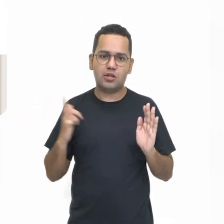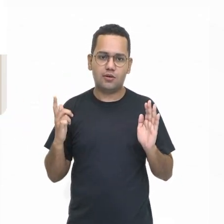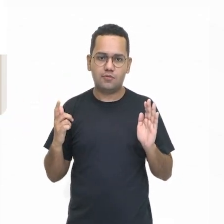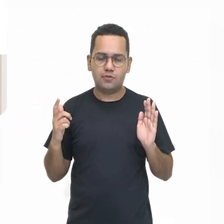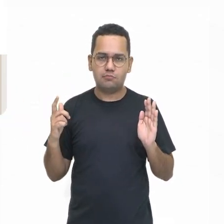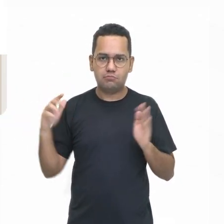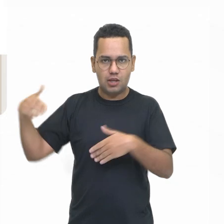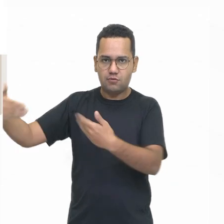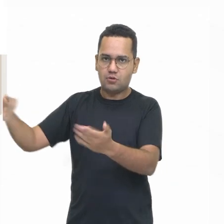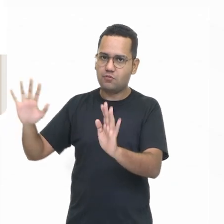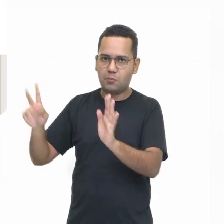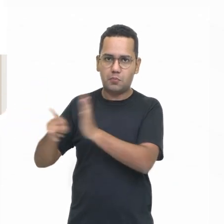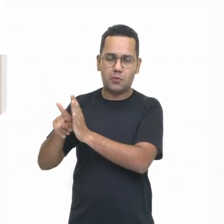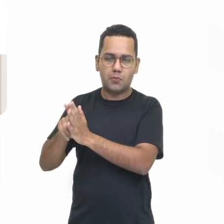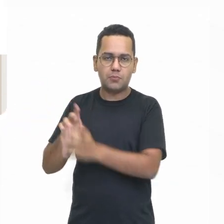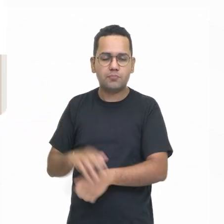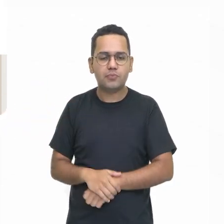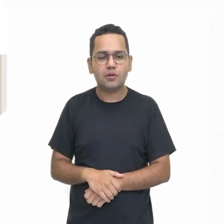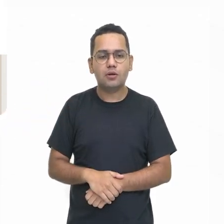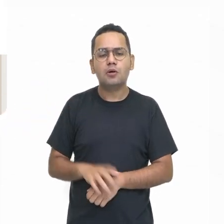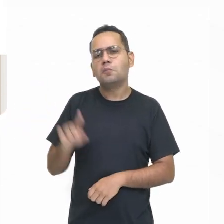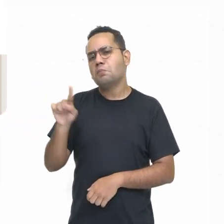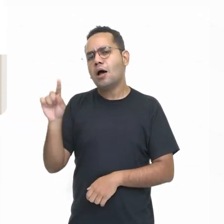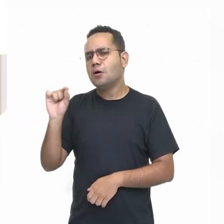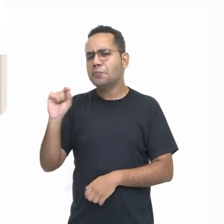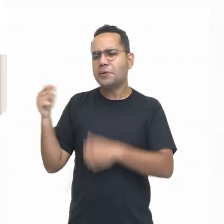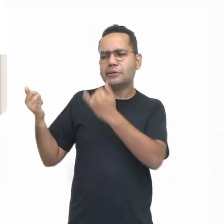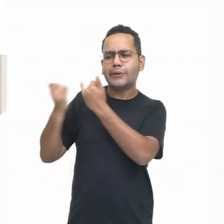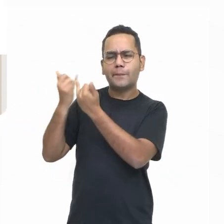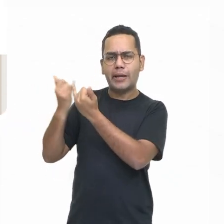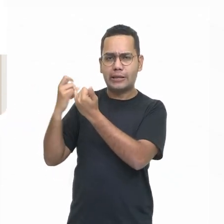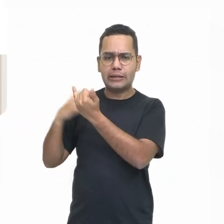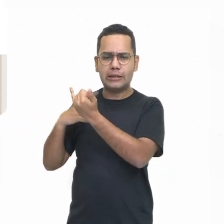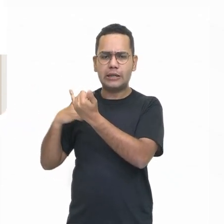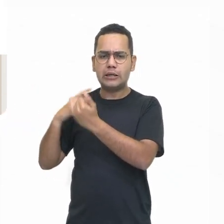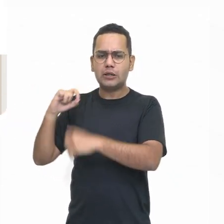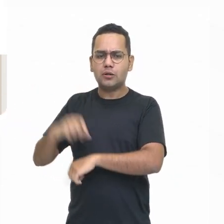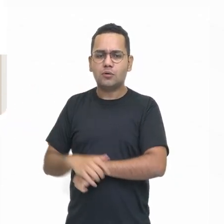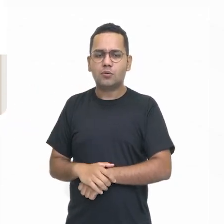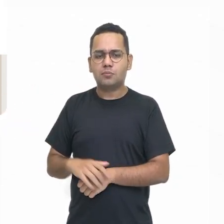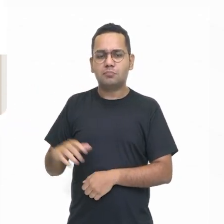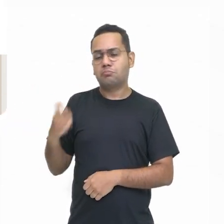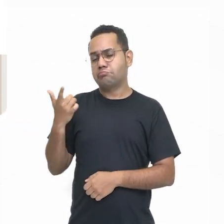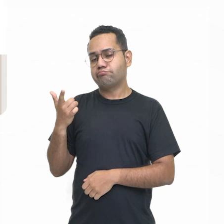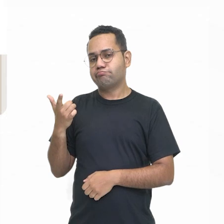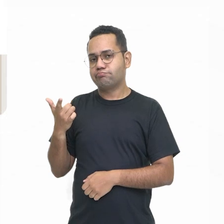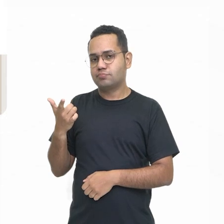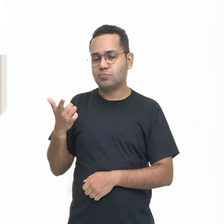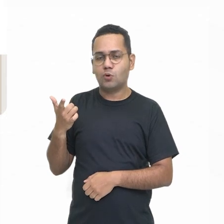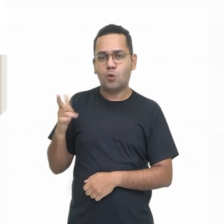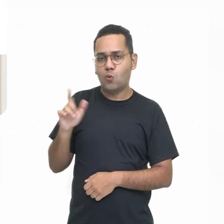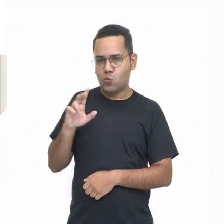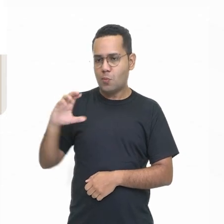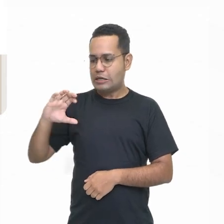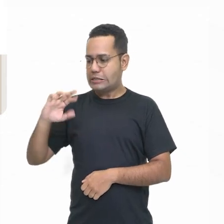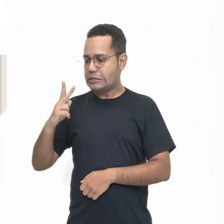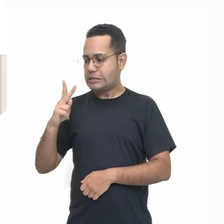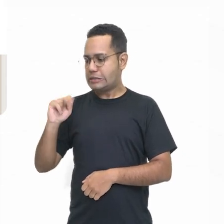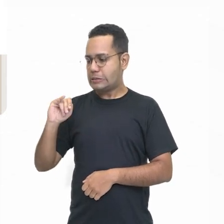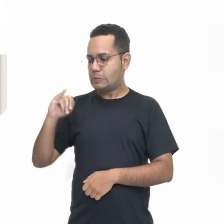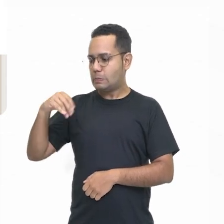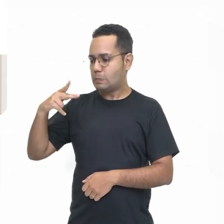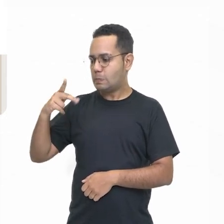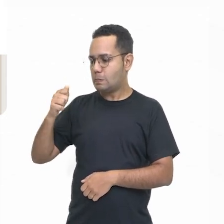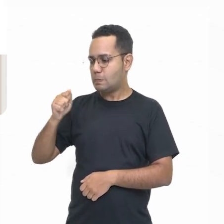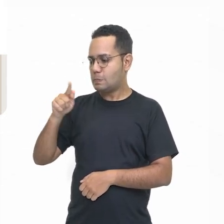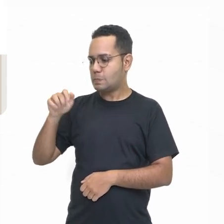os humanos e os macacos antropóides, como o chimpanzé. Né? Então, essa grande